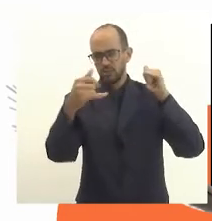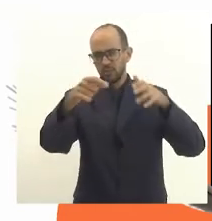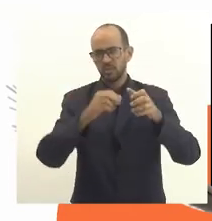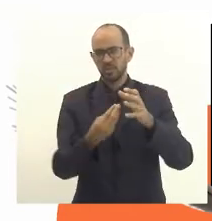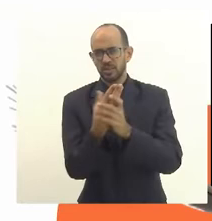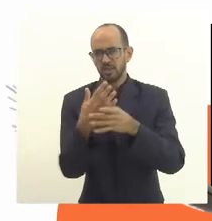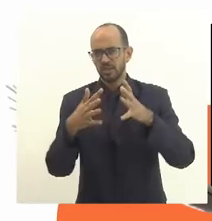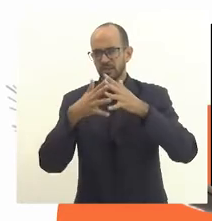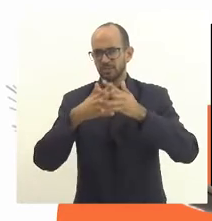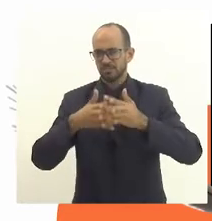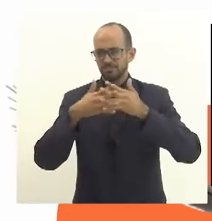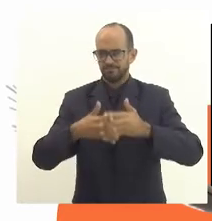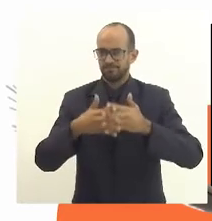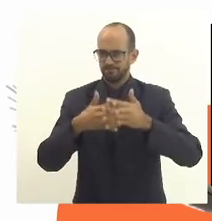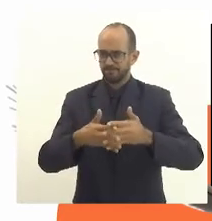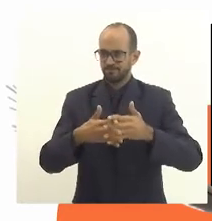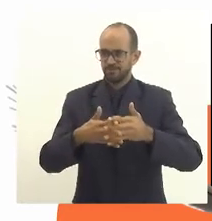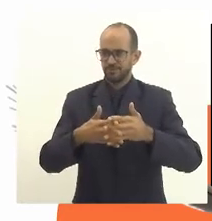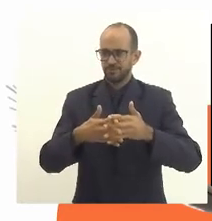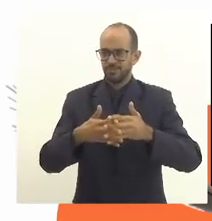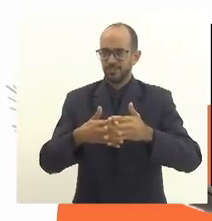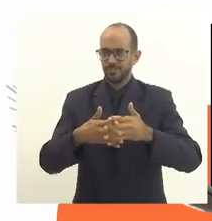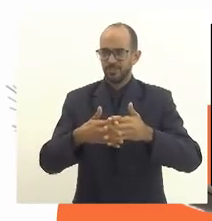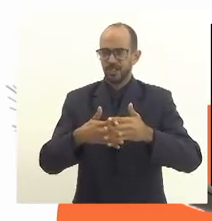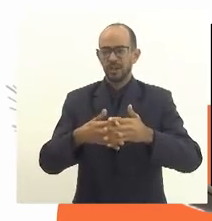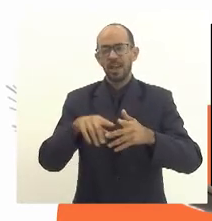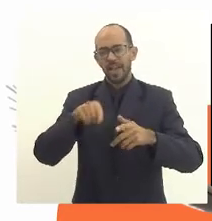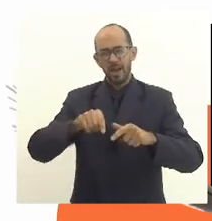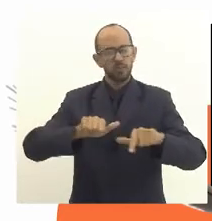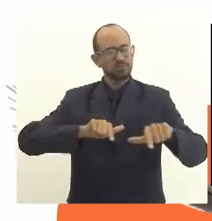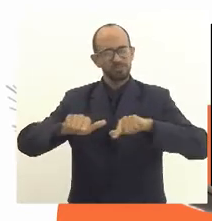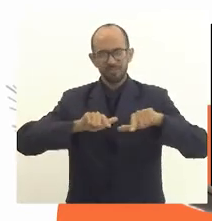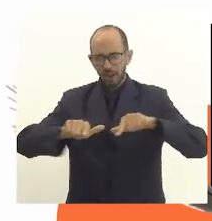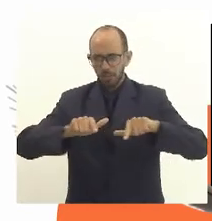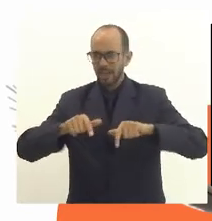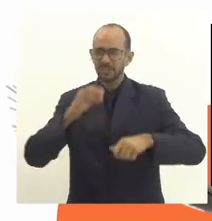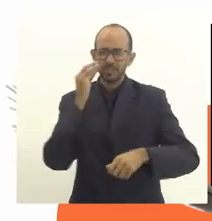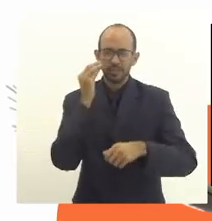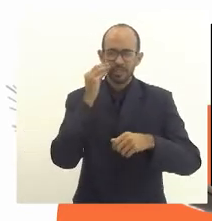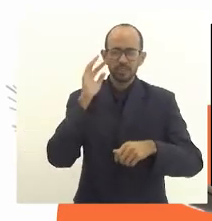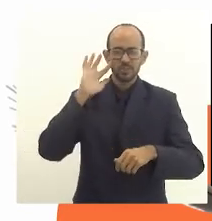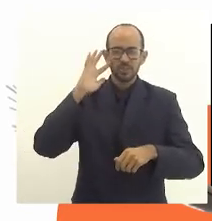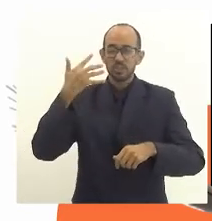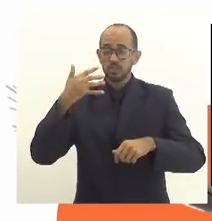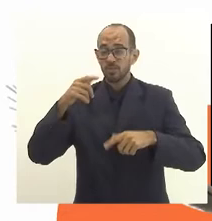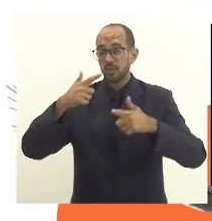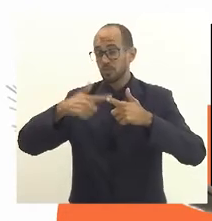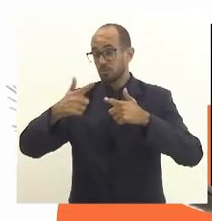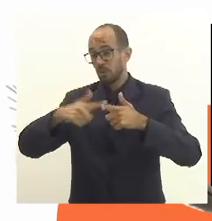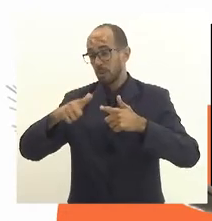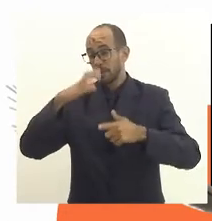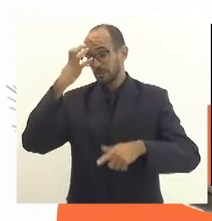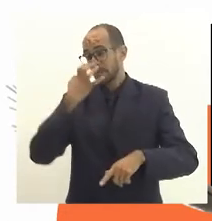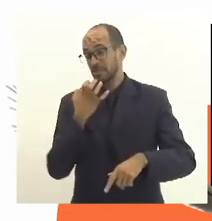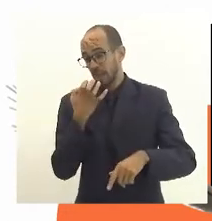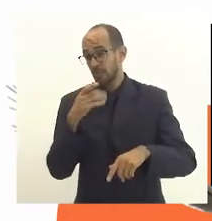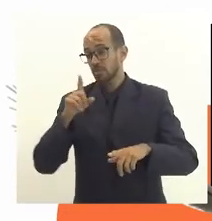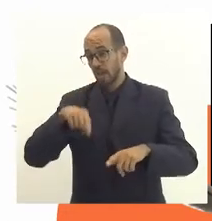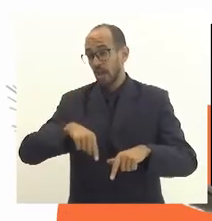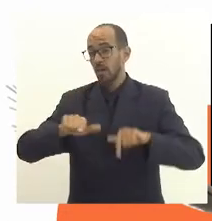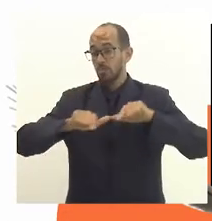transtorno. Então, é uma operação de enxugar gelo que a gente sofre aí e com uma regulamentação, como eu falei antes, que